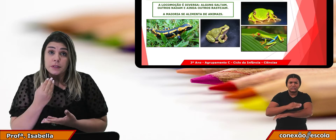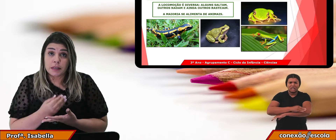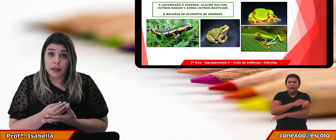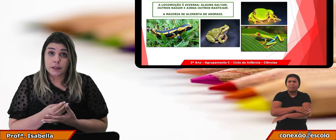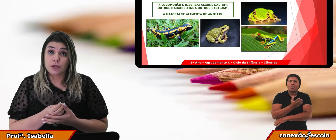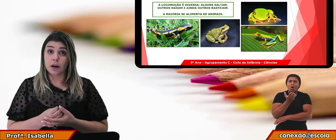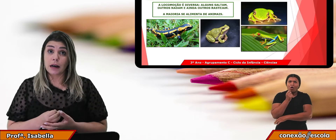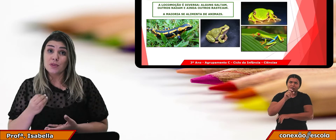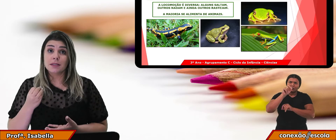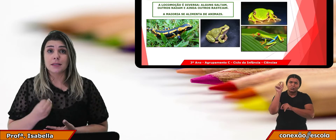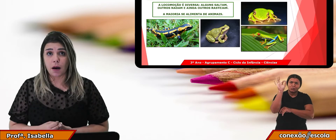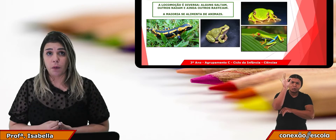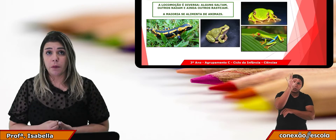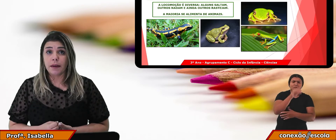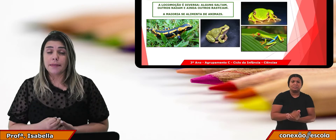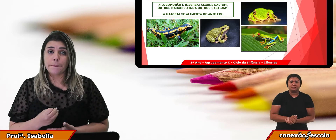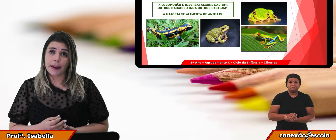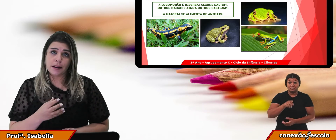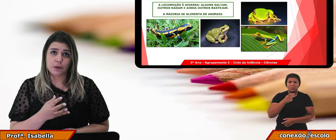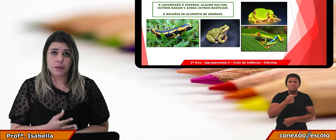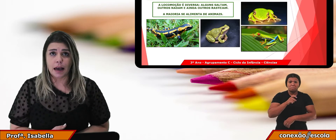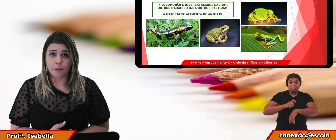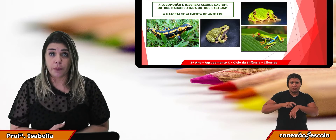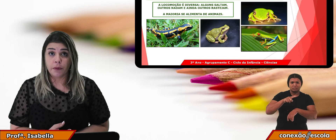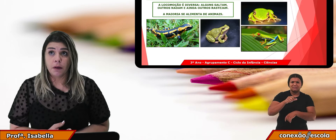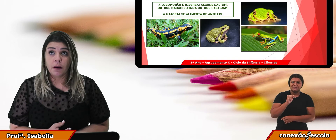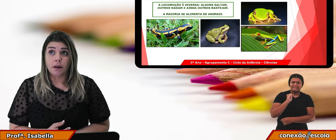quando você joga o sal na pele